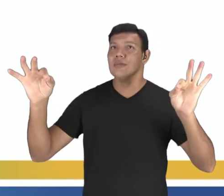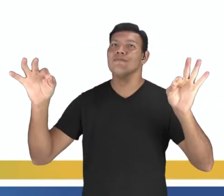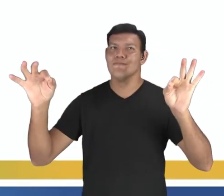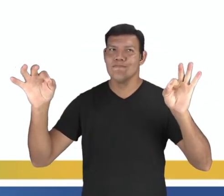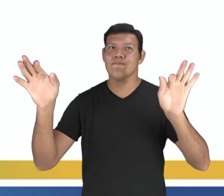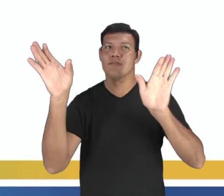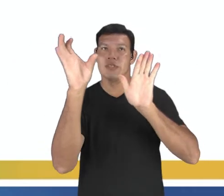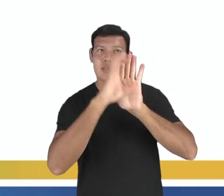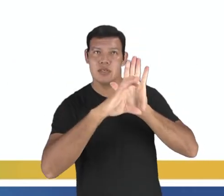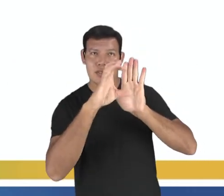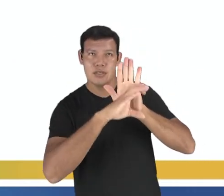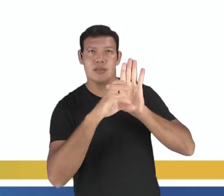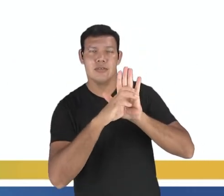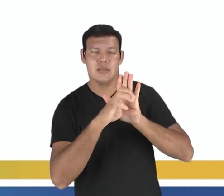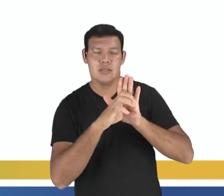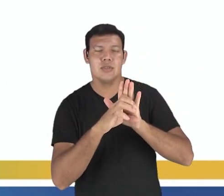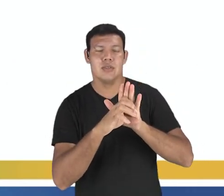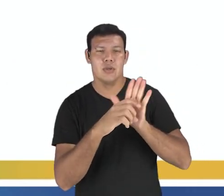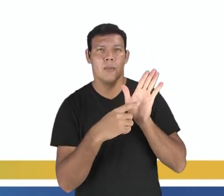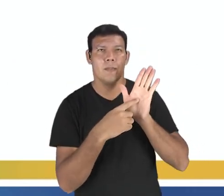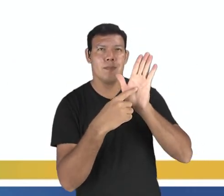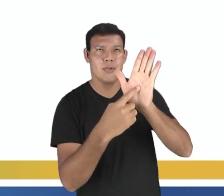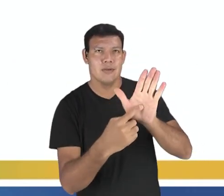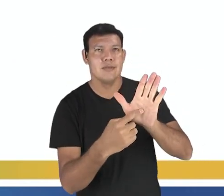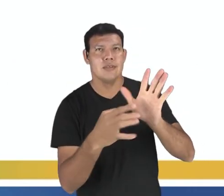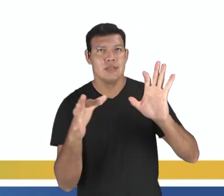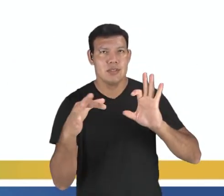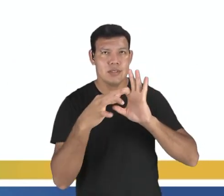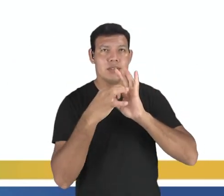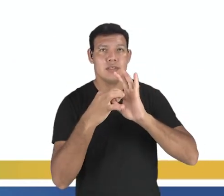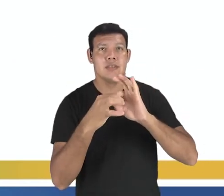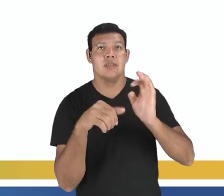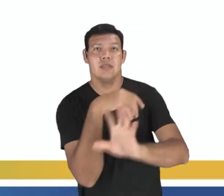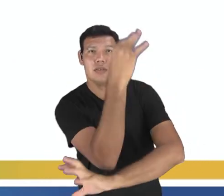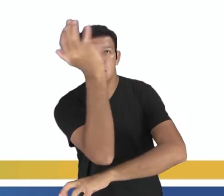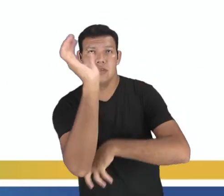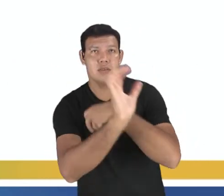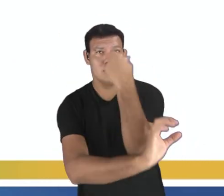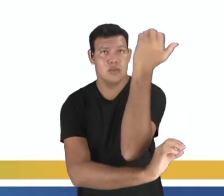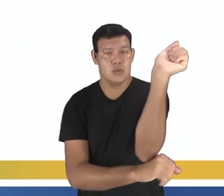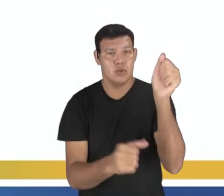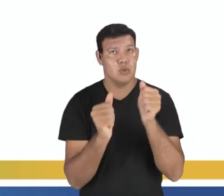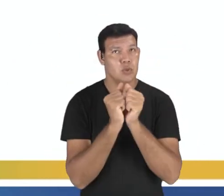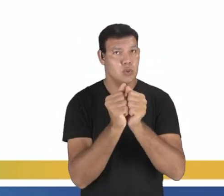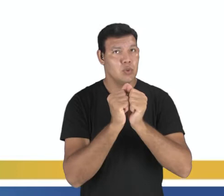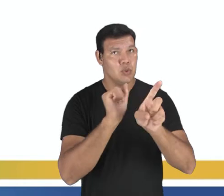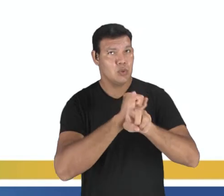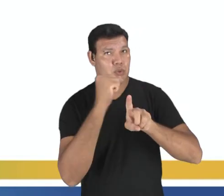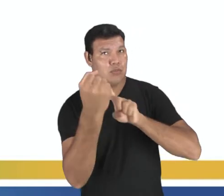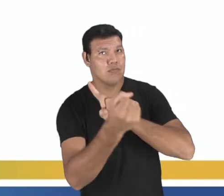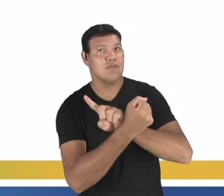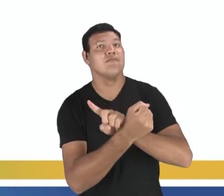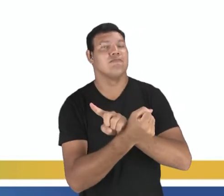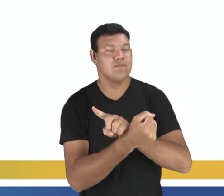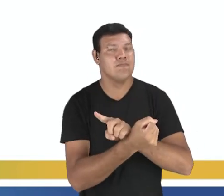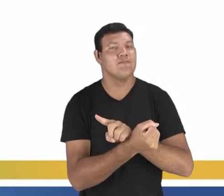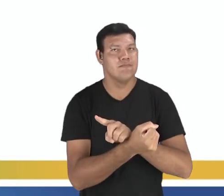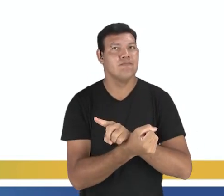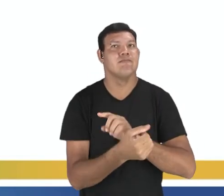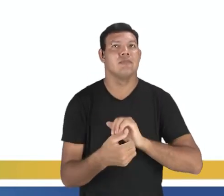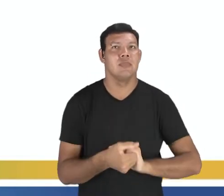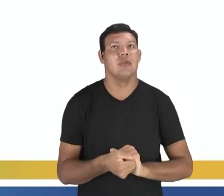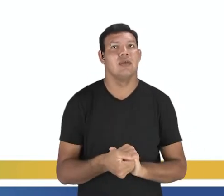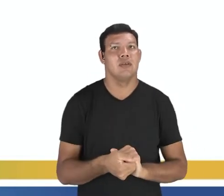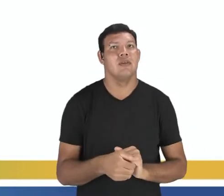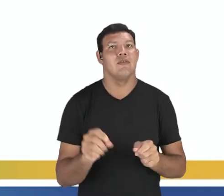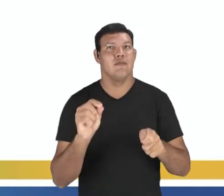que expressa a articulação natureza e sociedade, ou seja, constituíram um objeto de